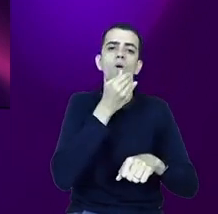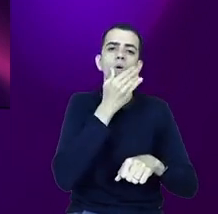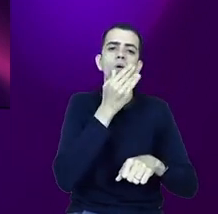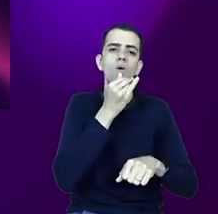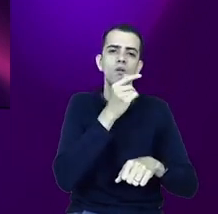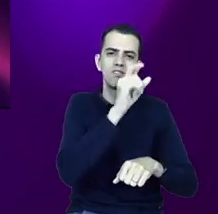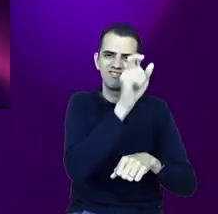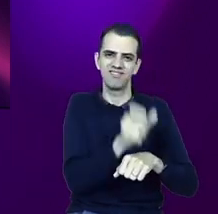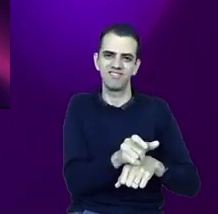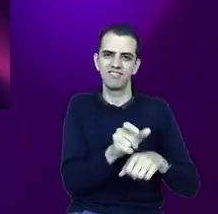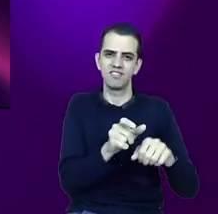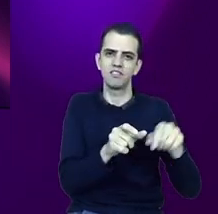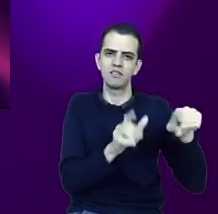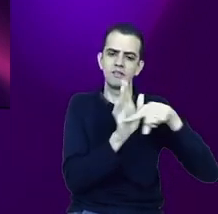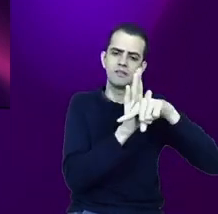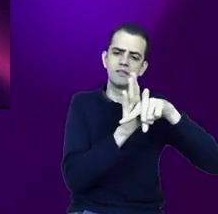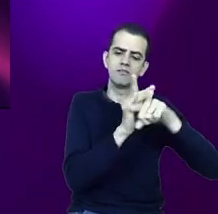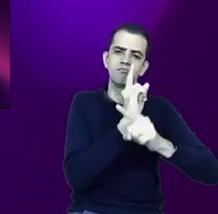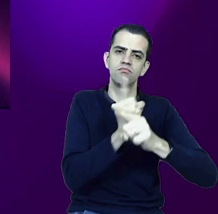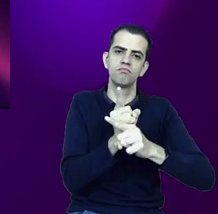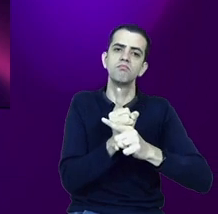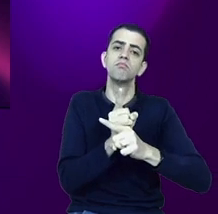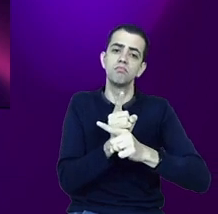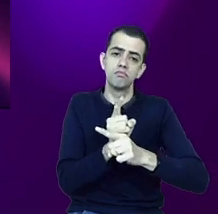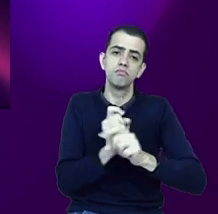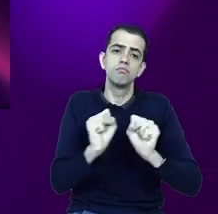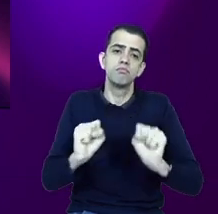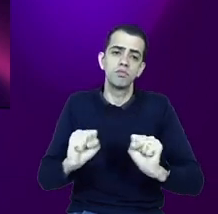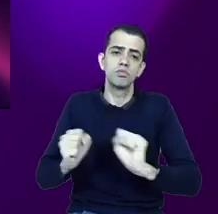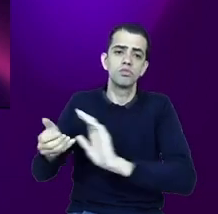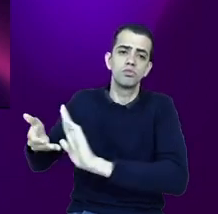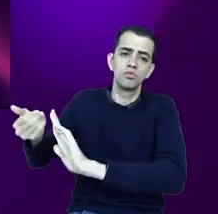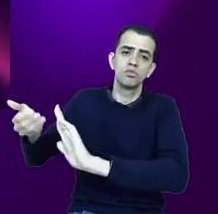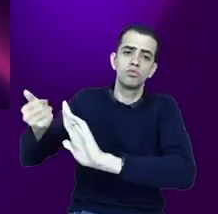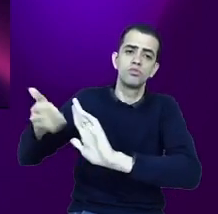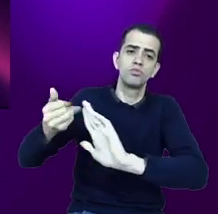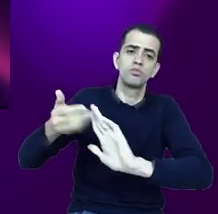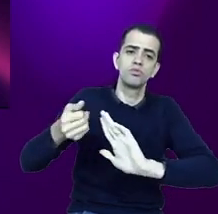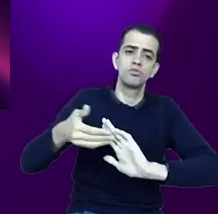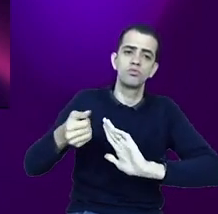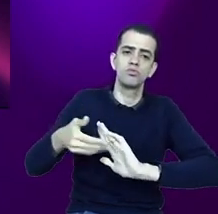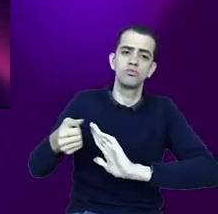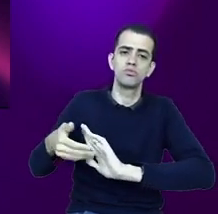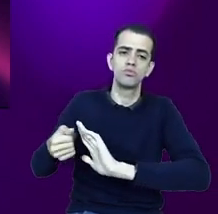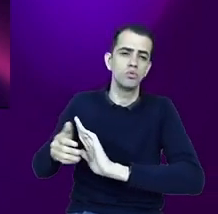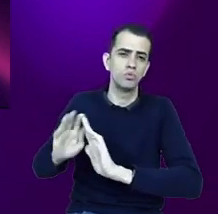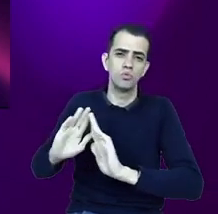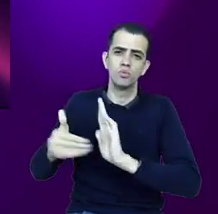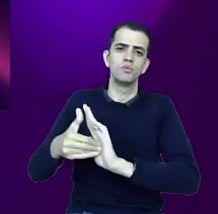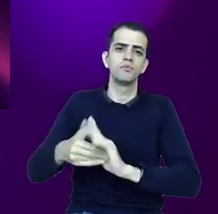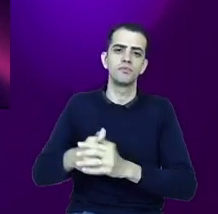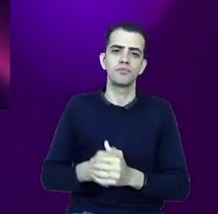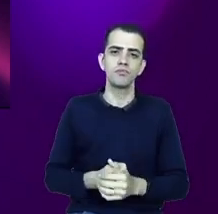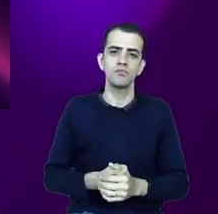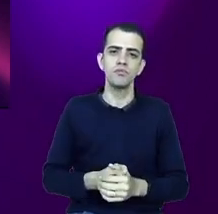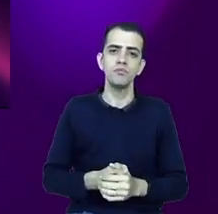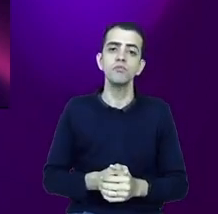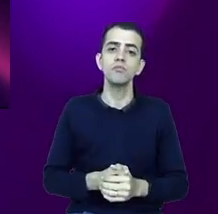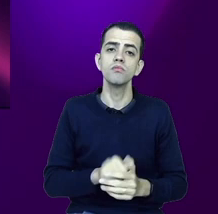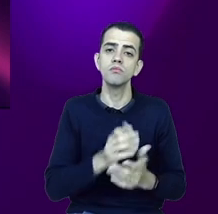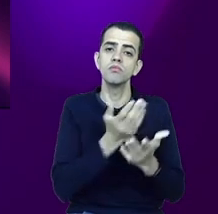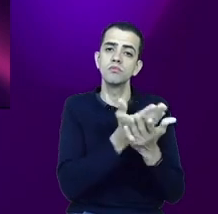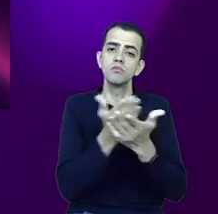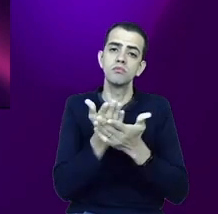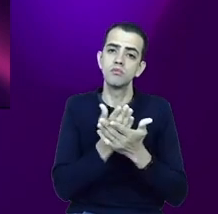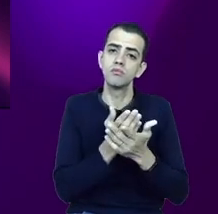da ressecção supramarginal, que foi assim nomeada, com relação ao prognóstico. Mas estudos ainda